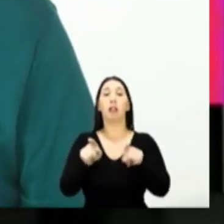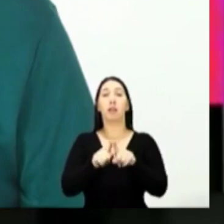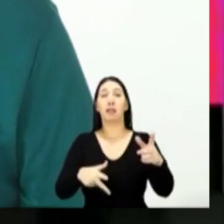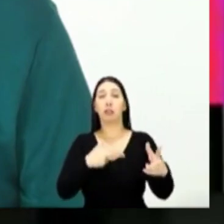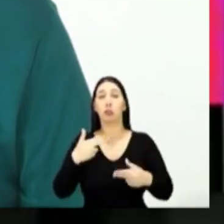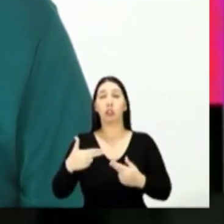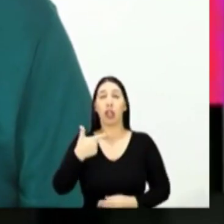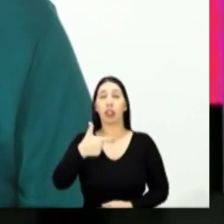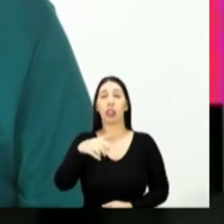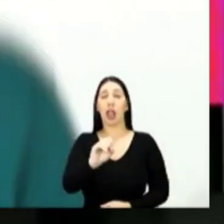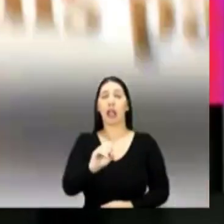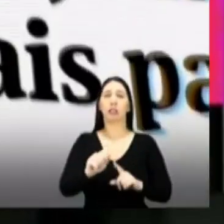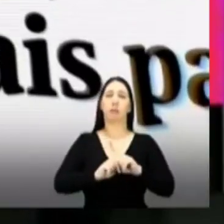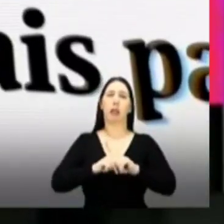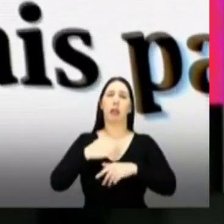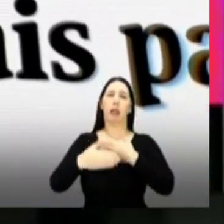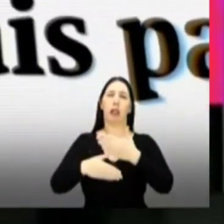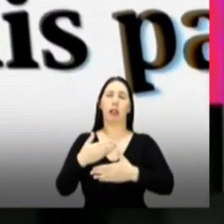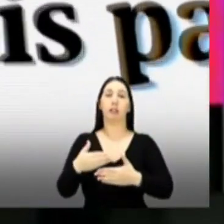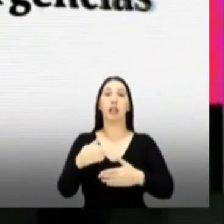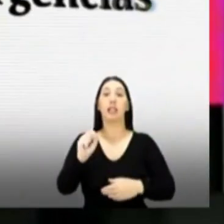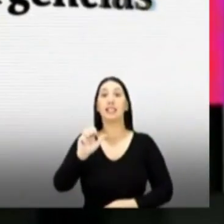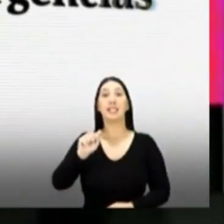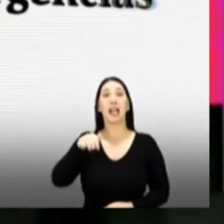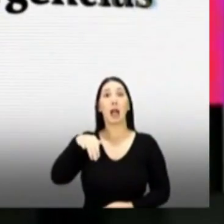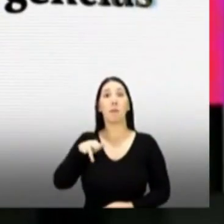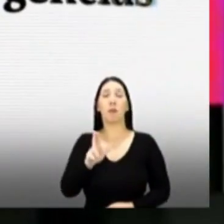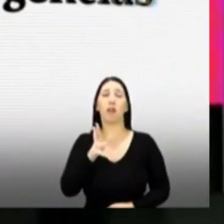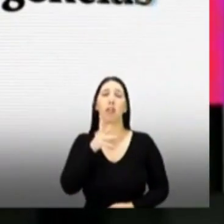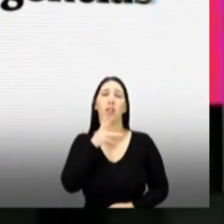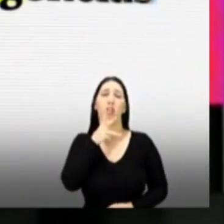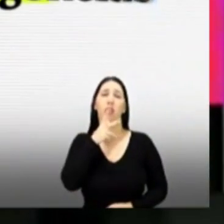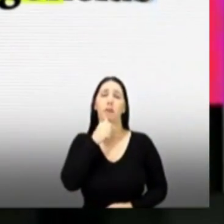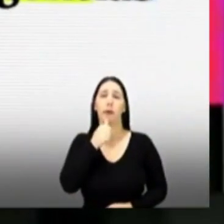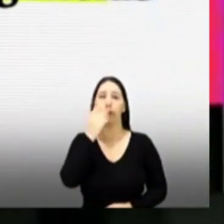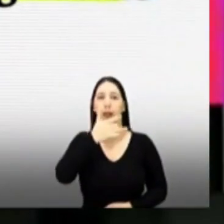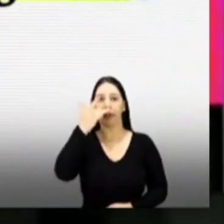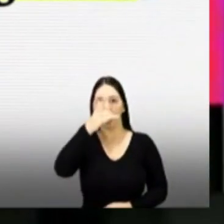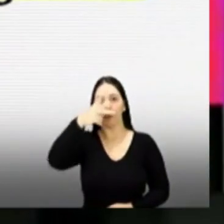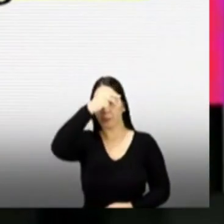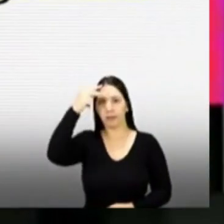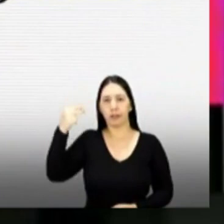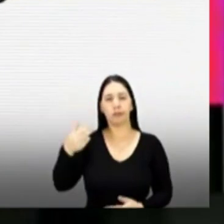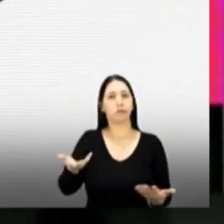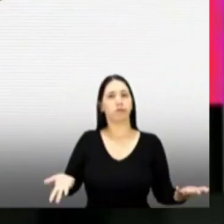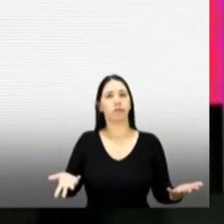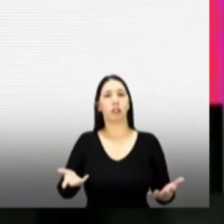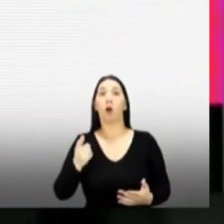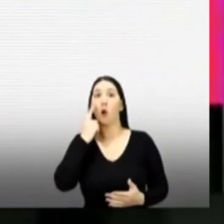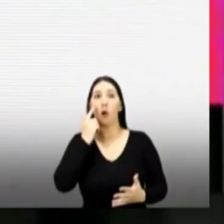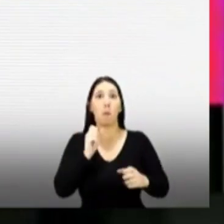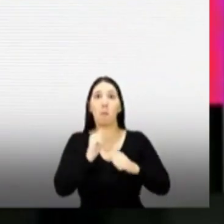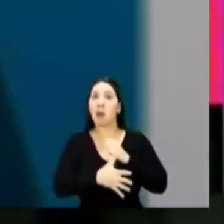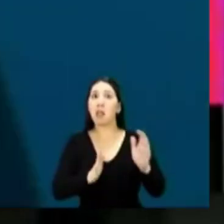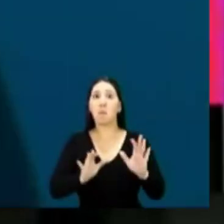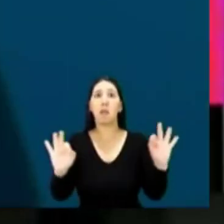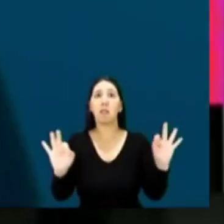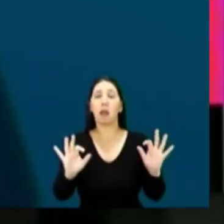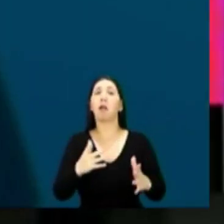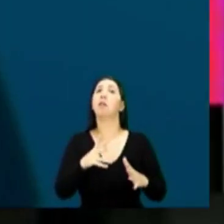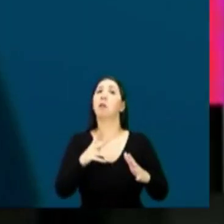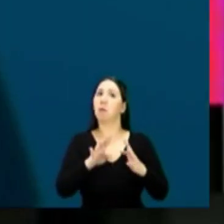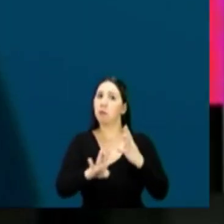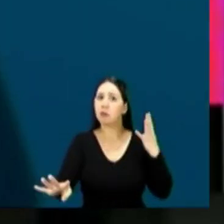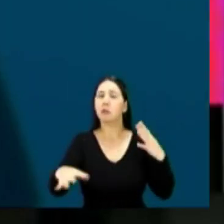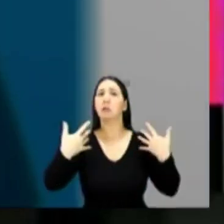cirurgia outros 10 meses. Até o SAMU, que é rápido, ficou devagar quando o Haddad foi prefeito. E olha que não tinha pandemia. E como